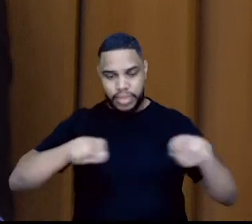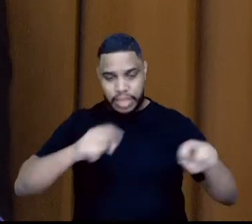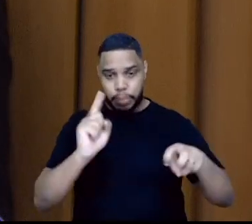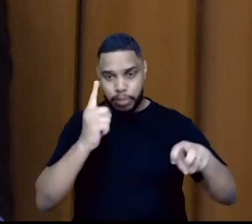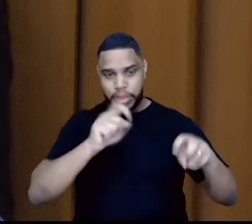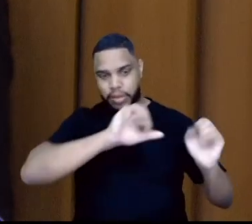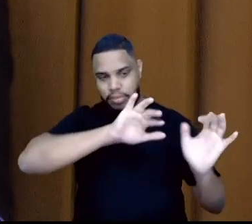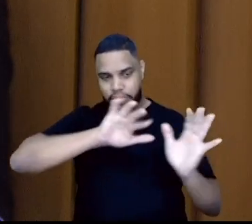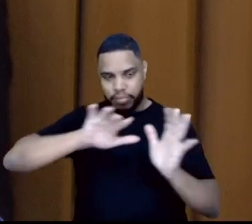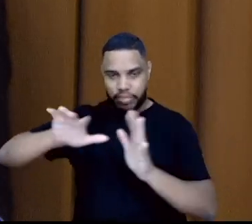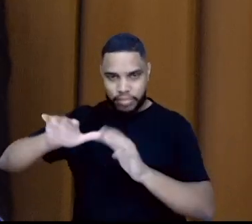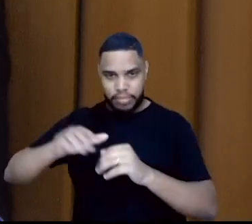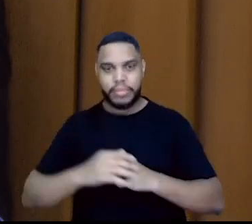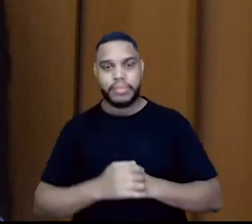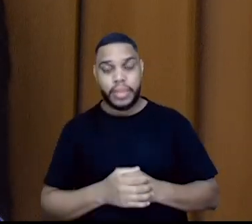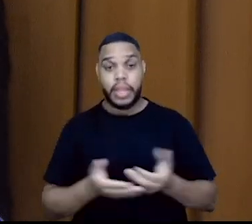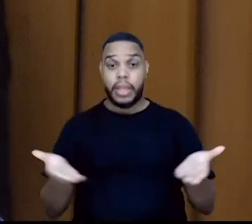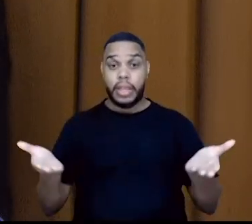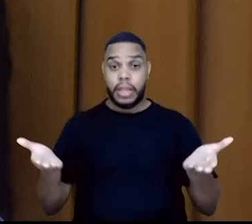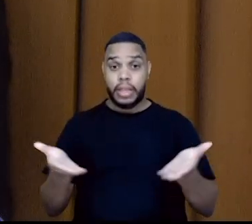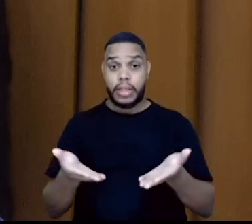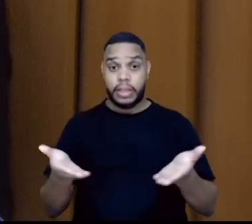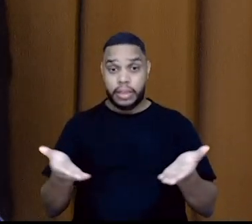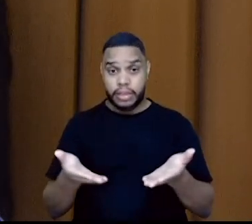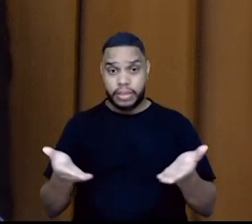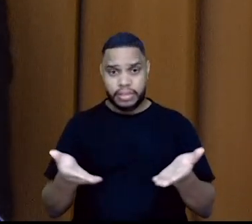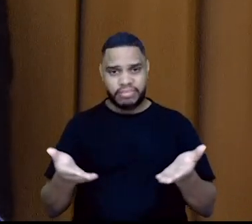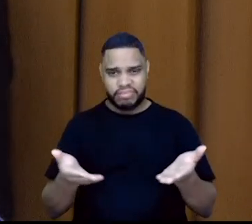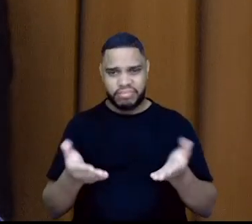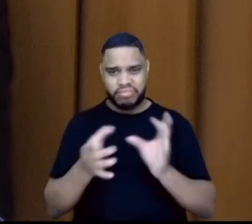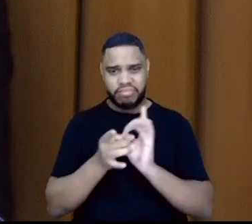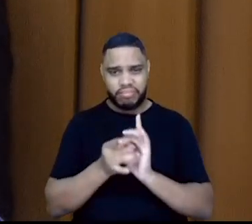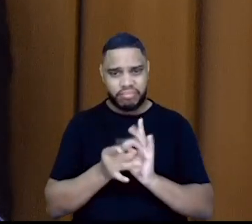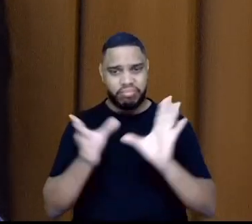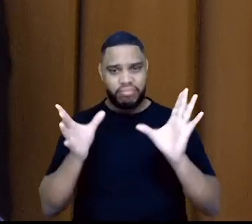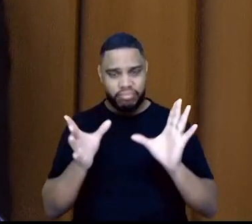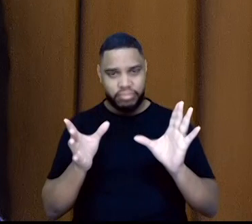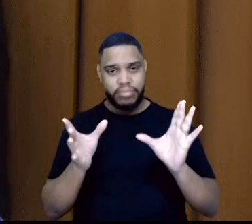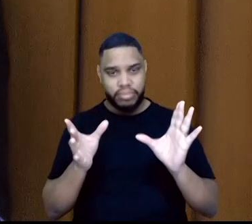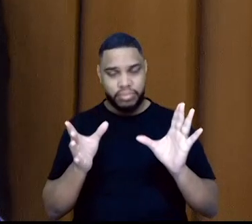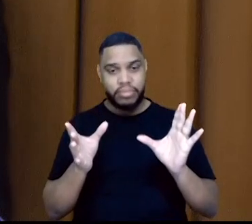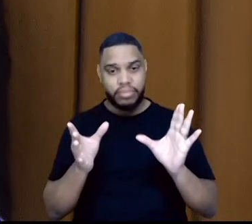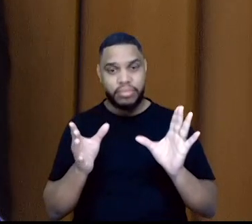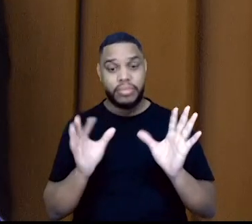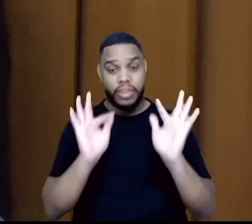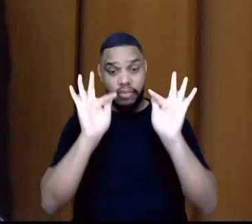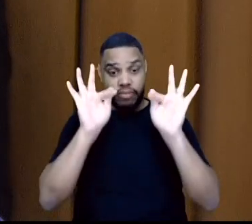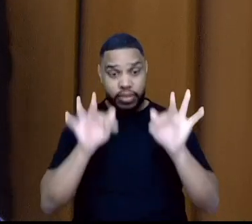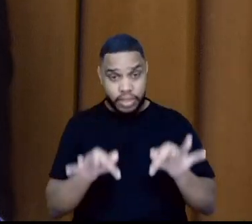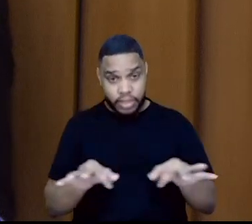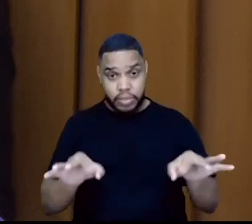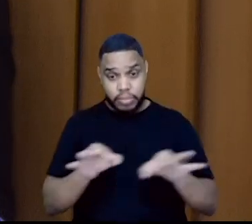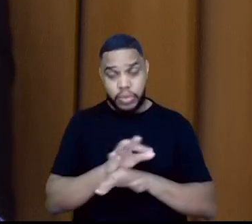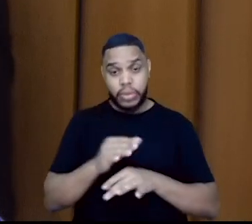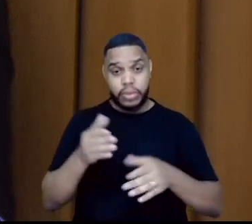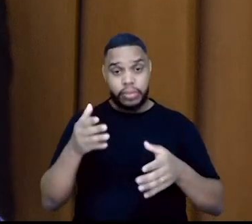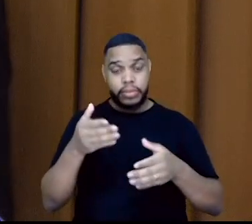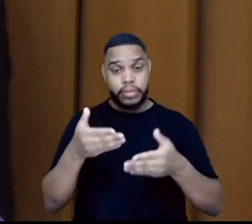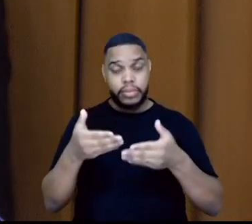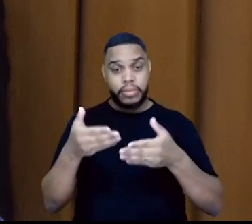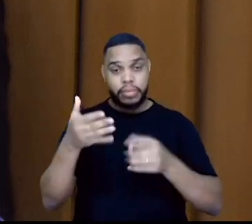honra. Neste momento, com a devida autorização, está encerrada esta cerimônia de